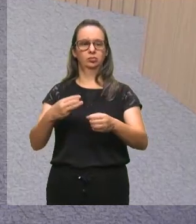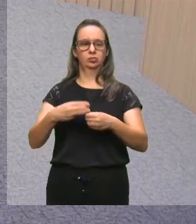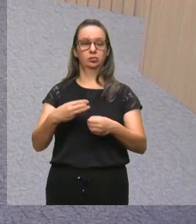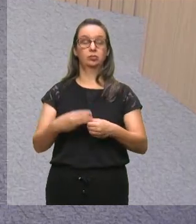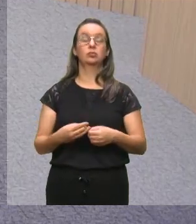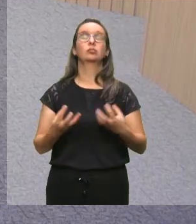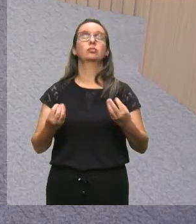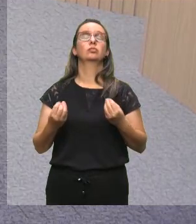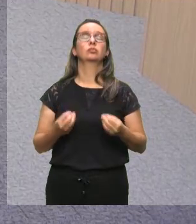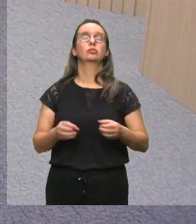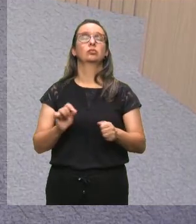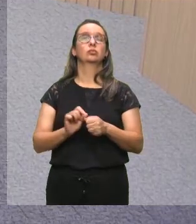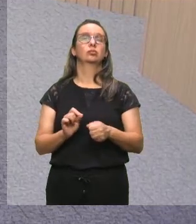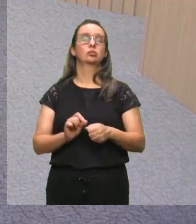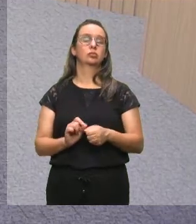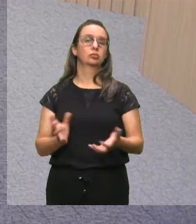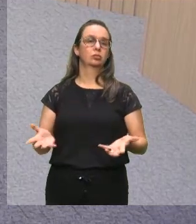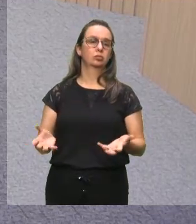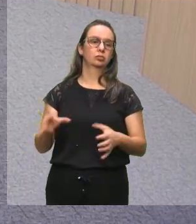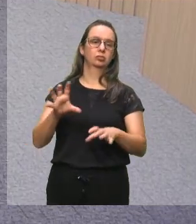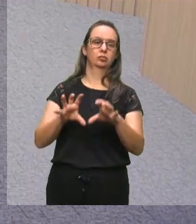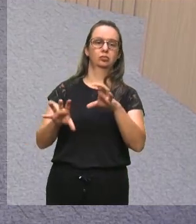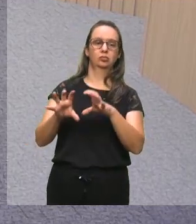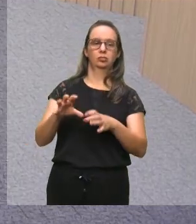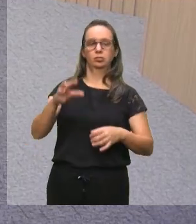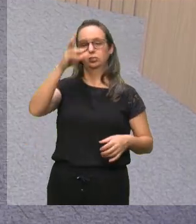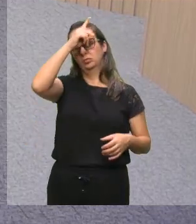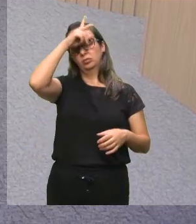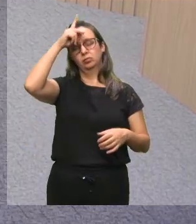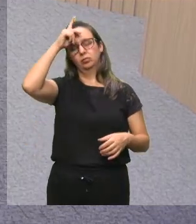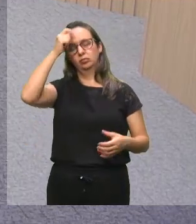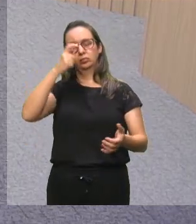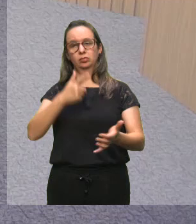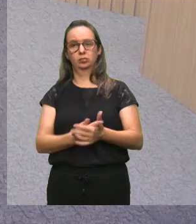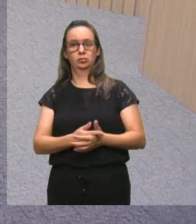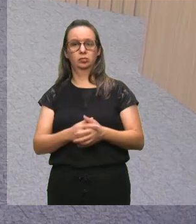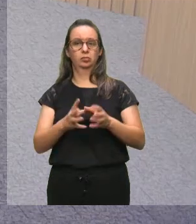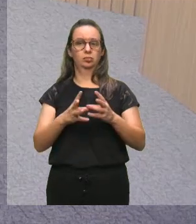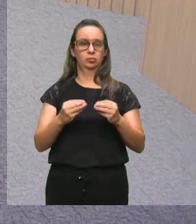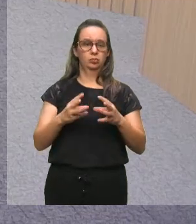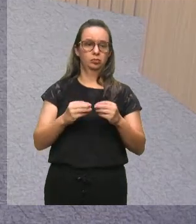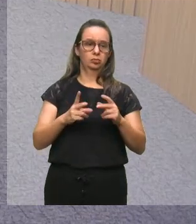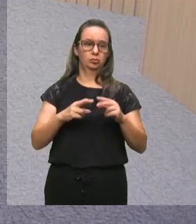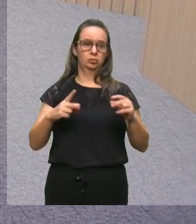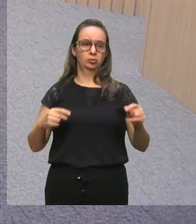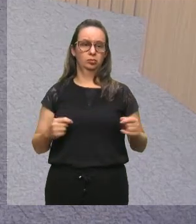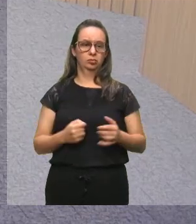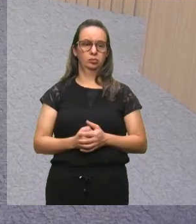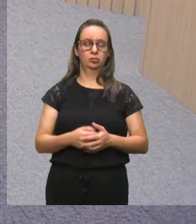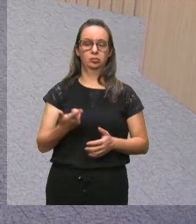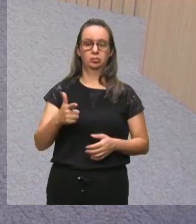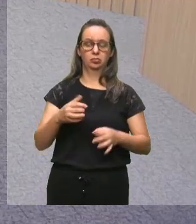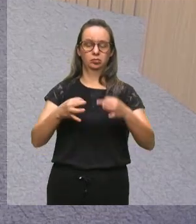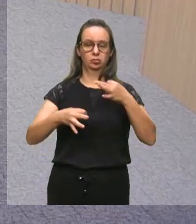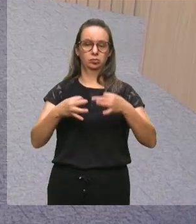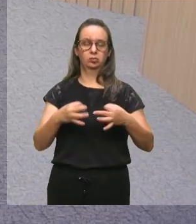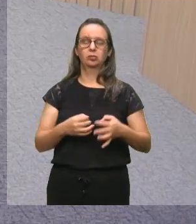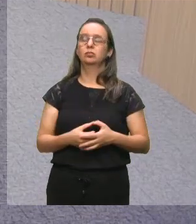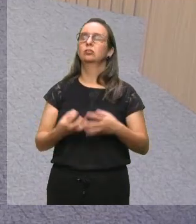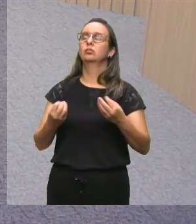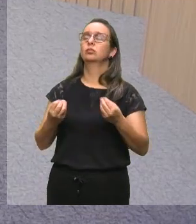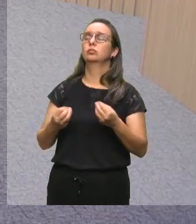Porque a prefeitura precisa pagar, obviamente, muitas coisas que ainda não foram julgadas. Como é que isso é estimado?